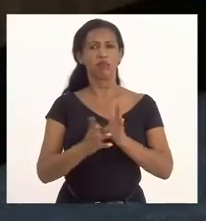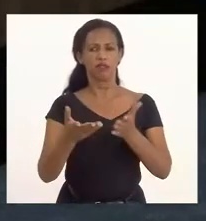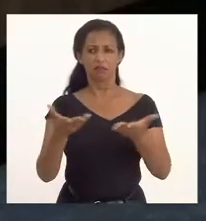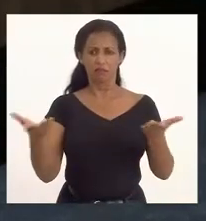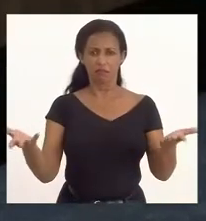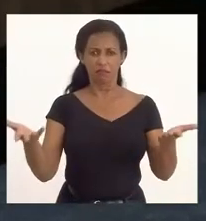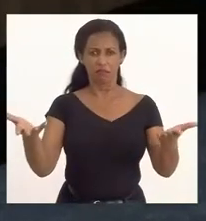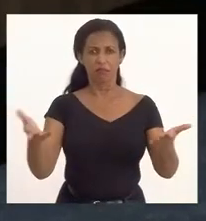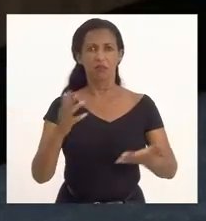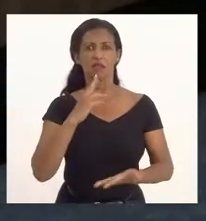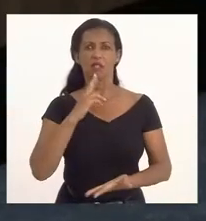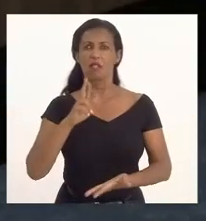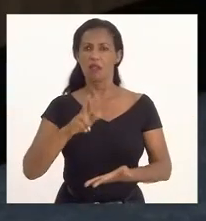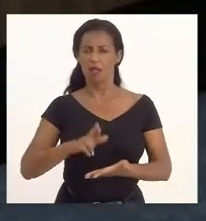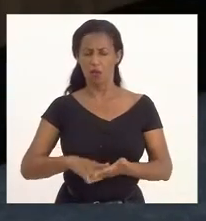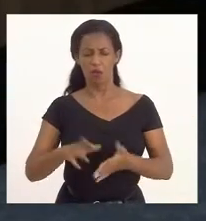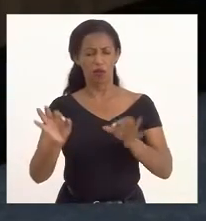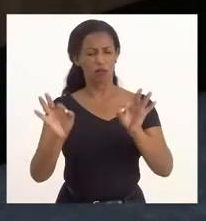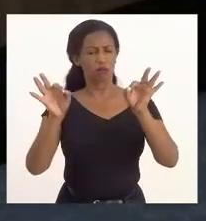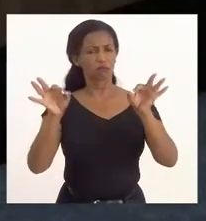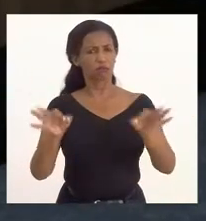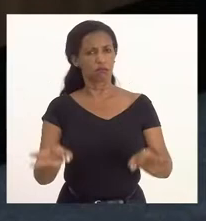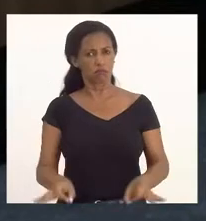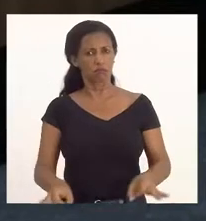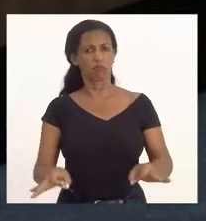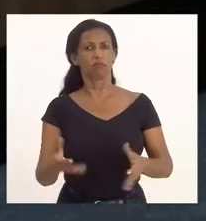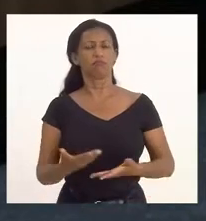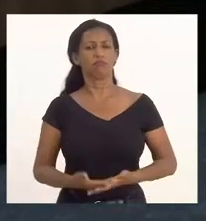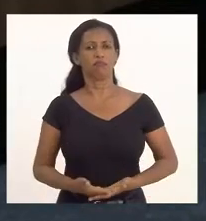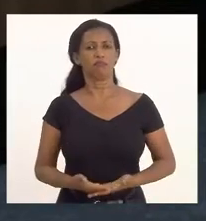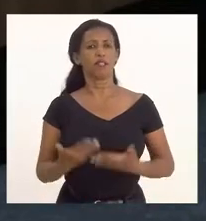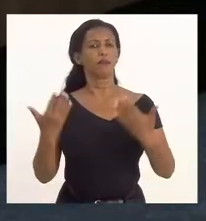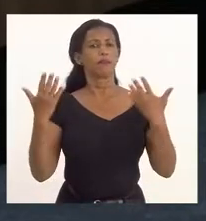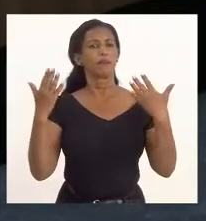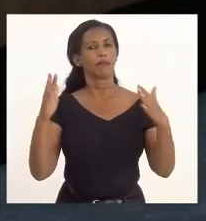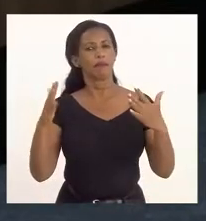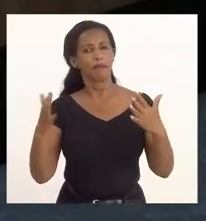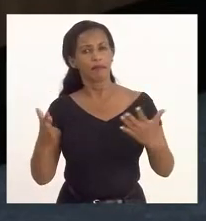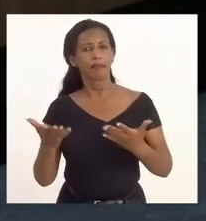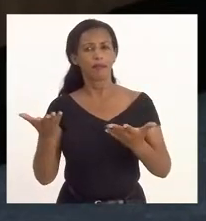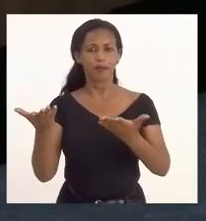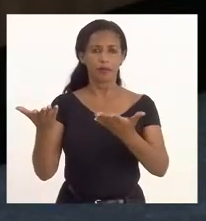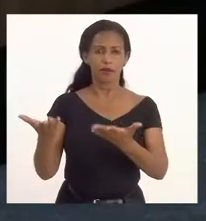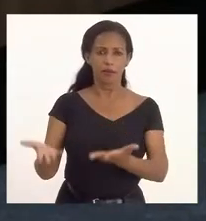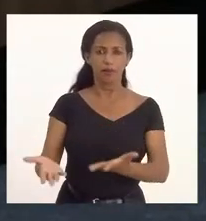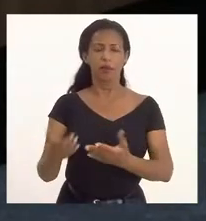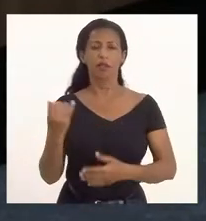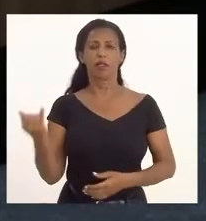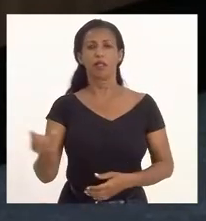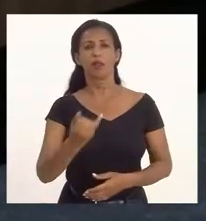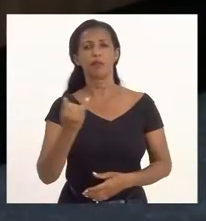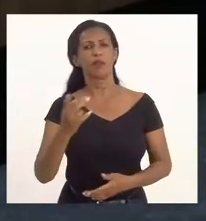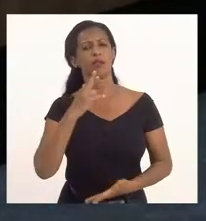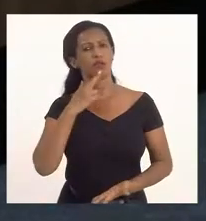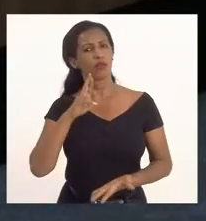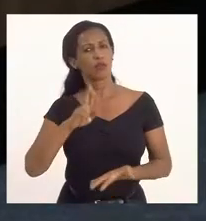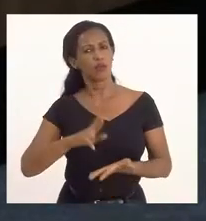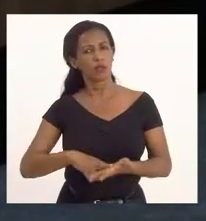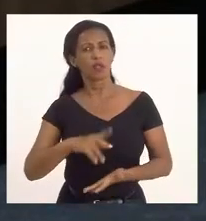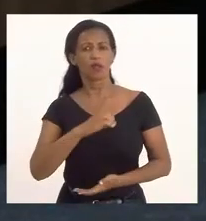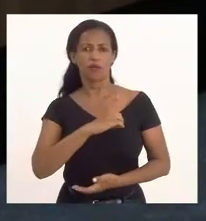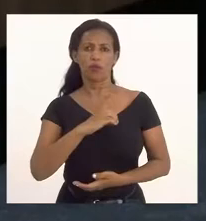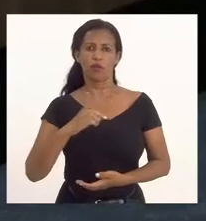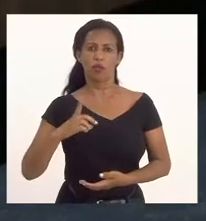homenagens, reconheço a justeza, né, dessa homenagem e parabenizo Vossa Excelência, porque é um importante reconhecimento e a Defensoria